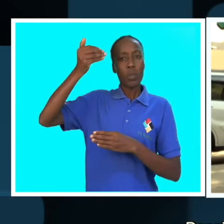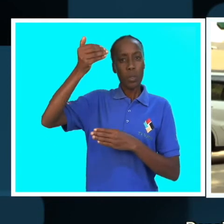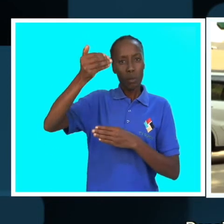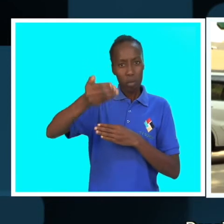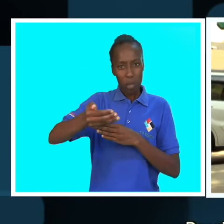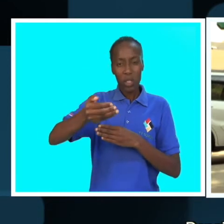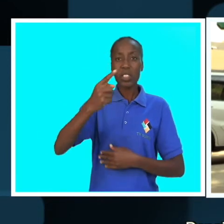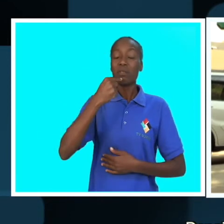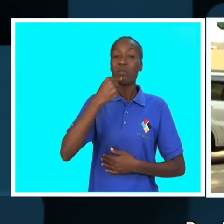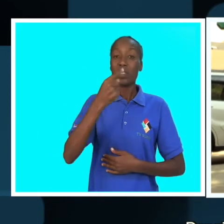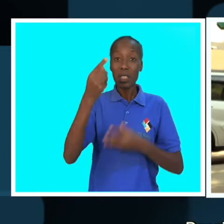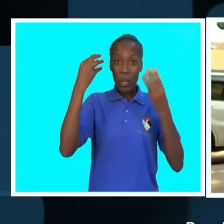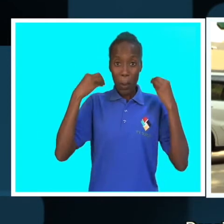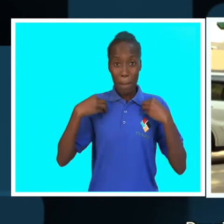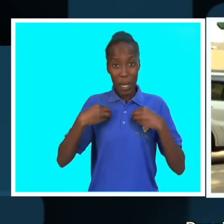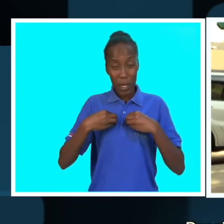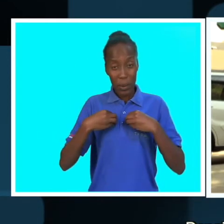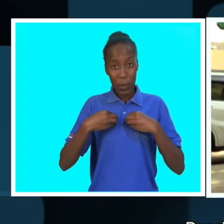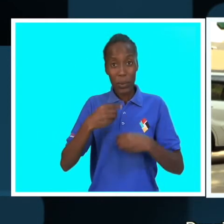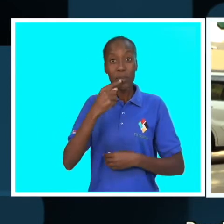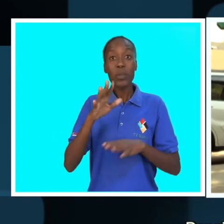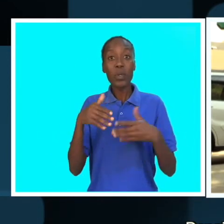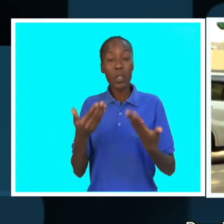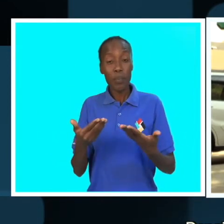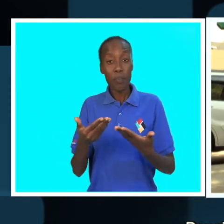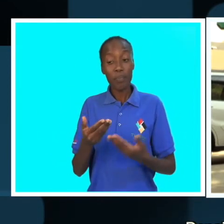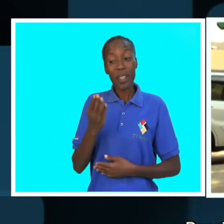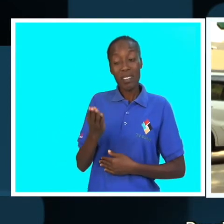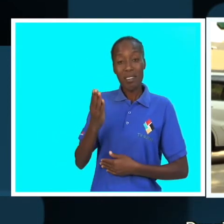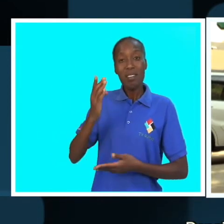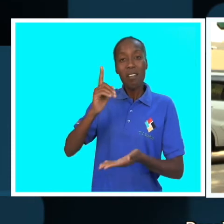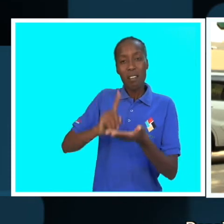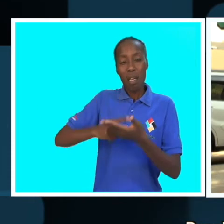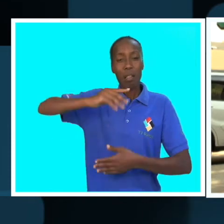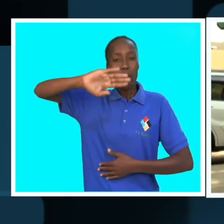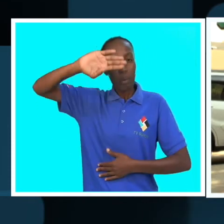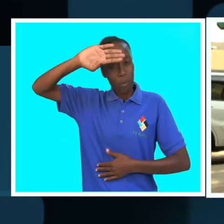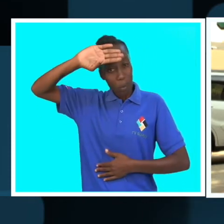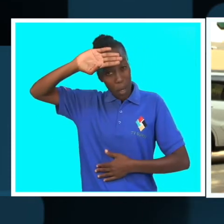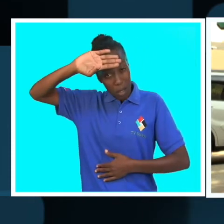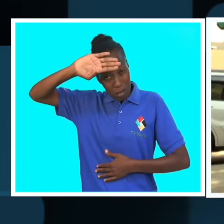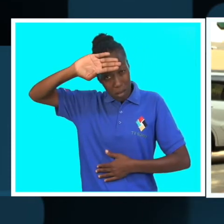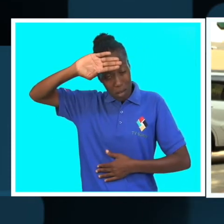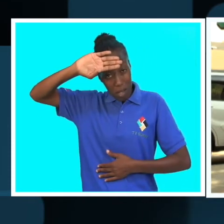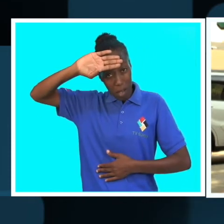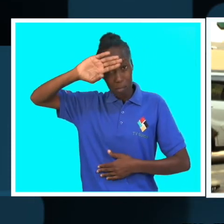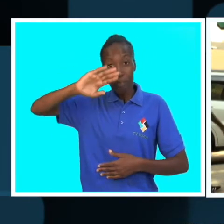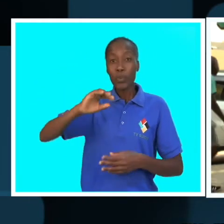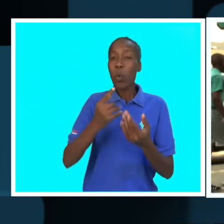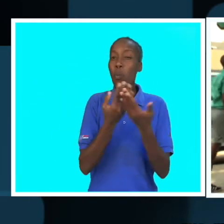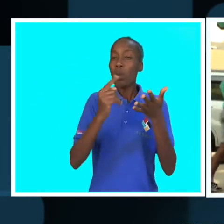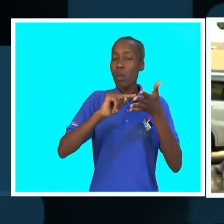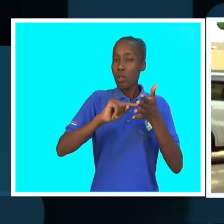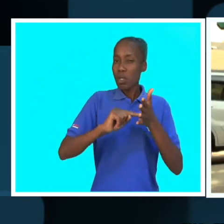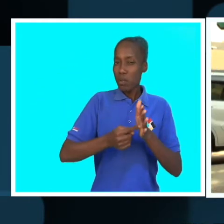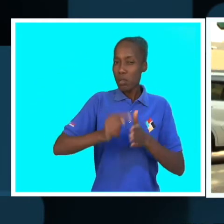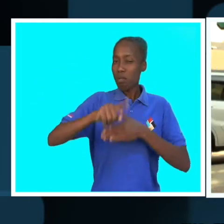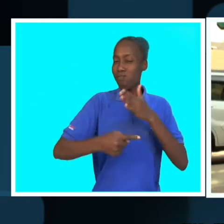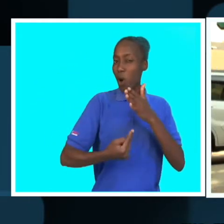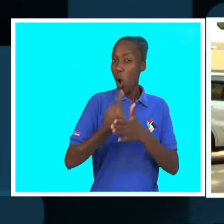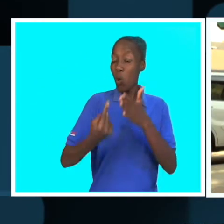o médico me dito que isso aqui é uma doença, muitas das vezes